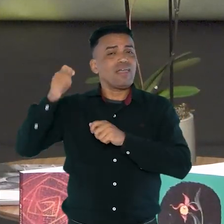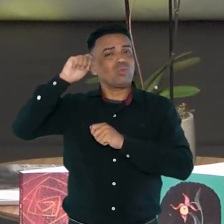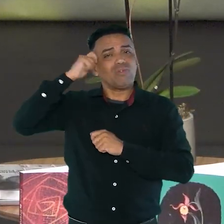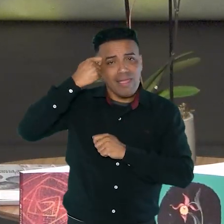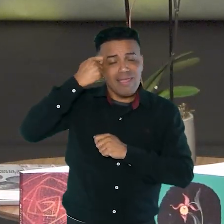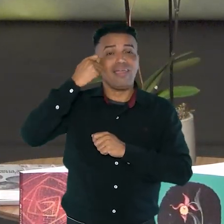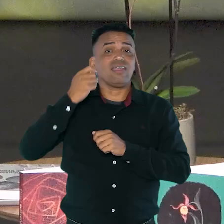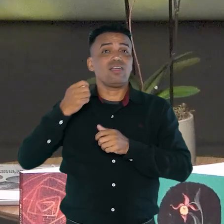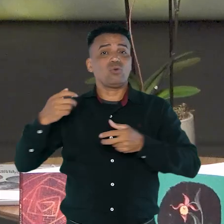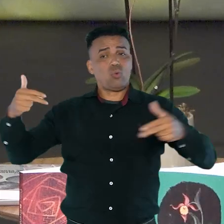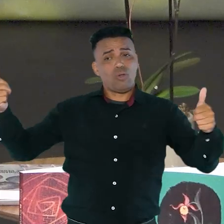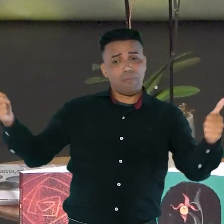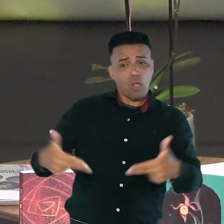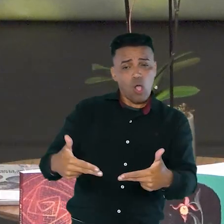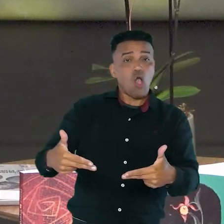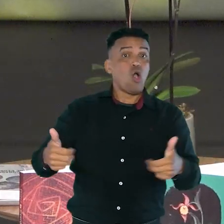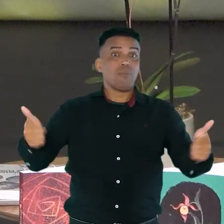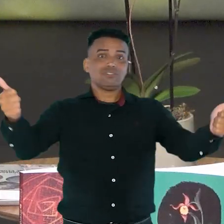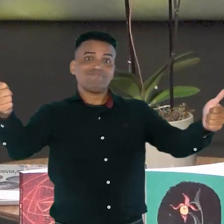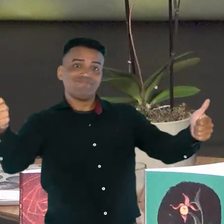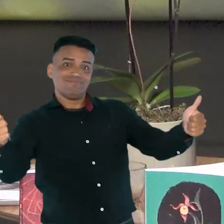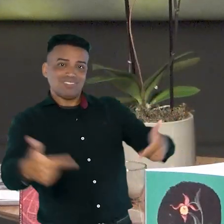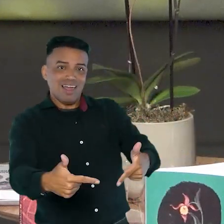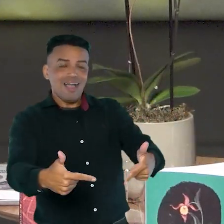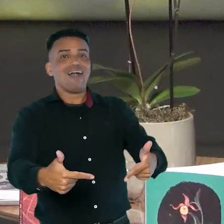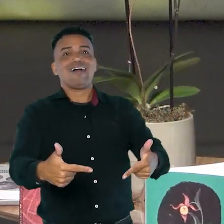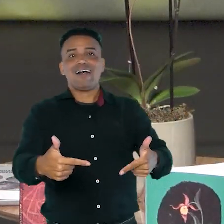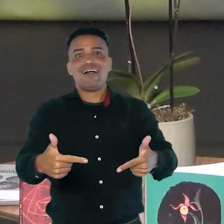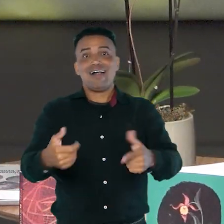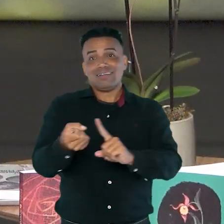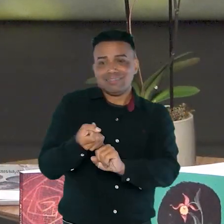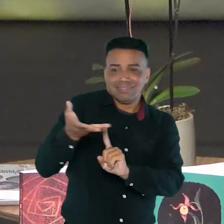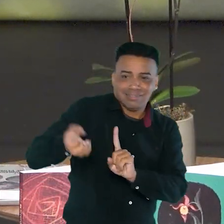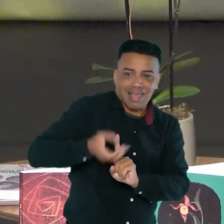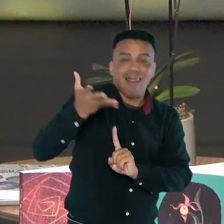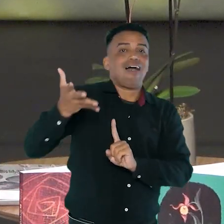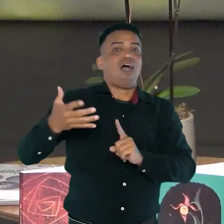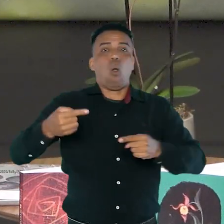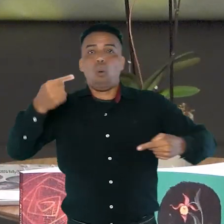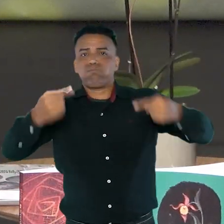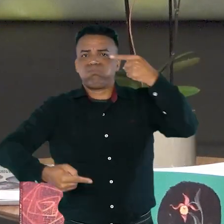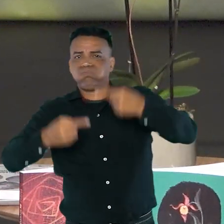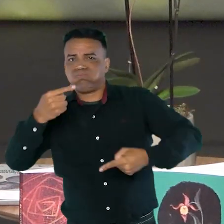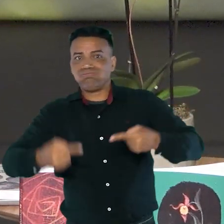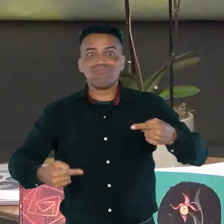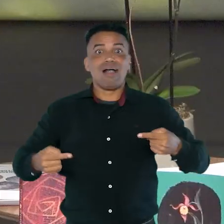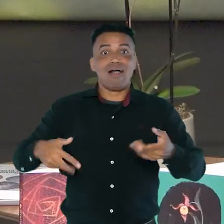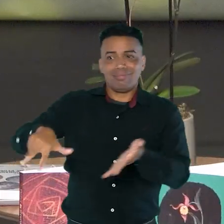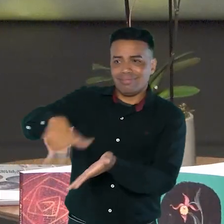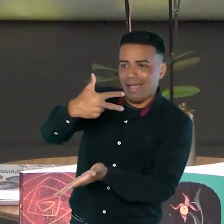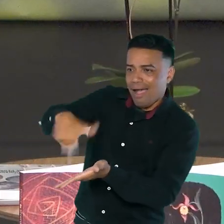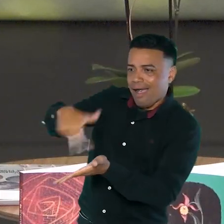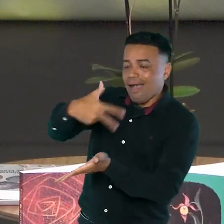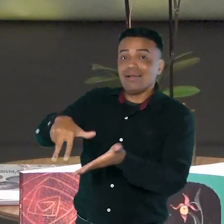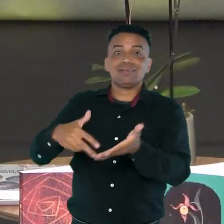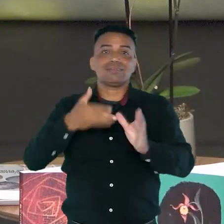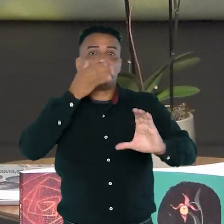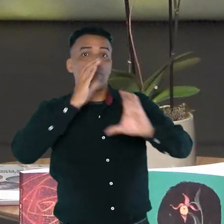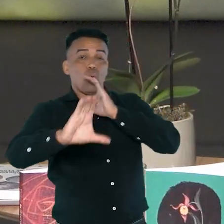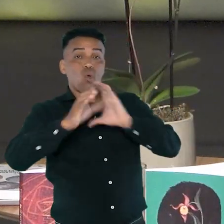aos saraus, aos slams, às batalhas, à música, à dança, aos